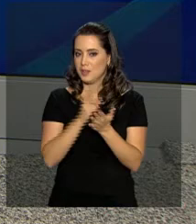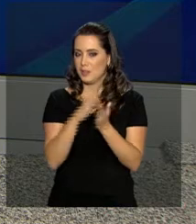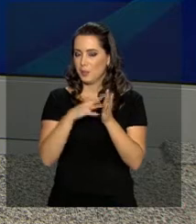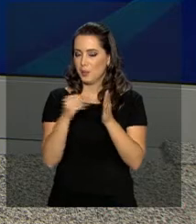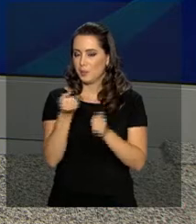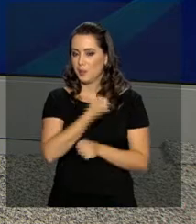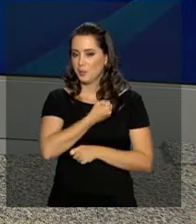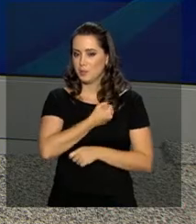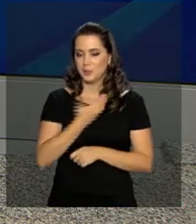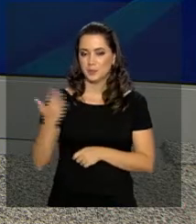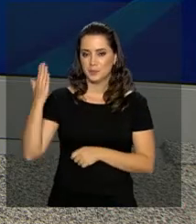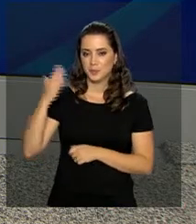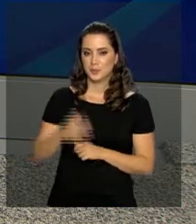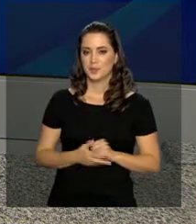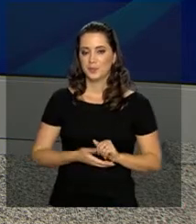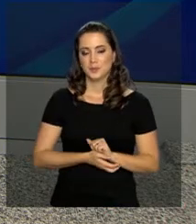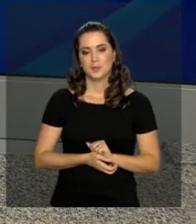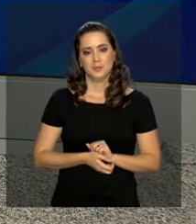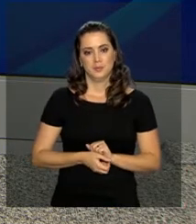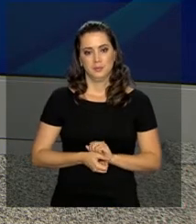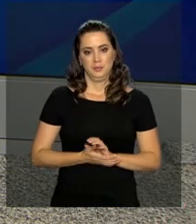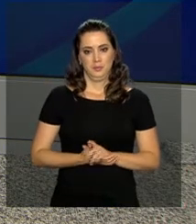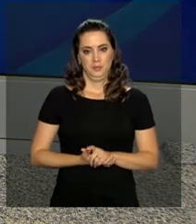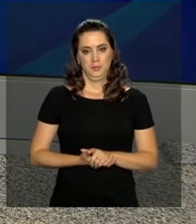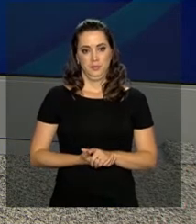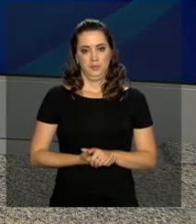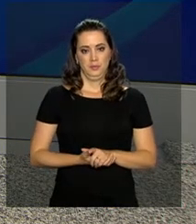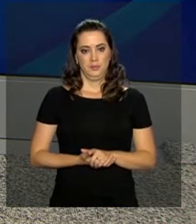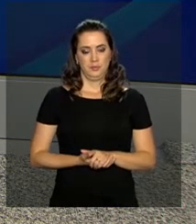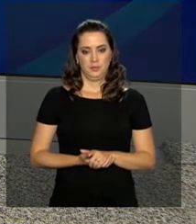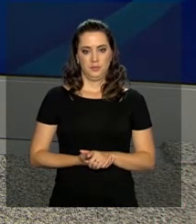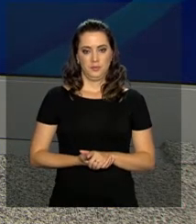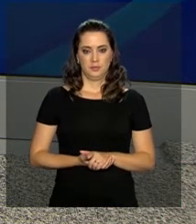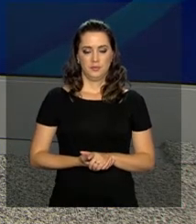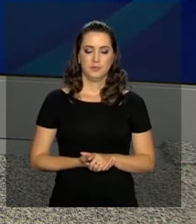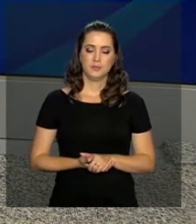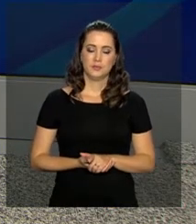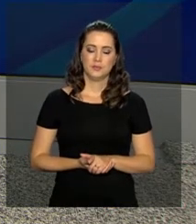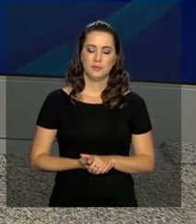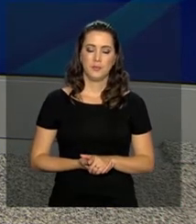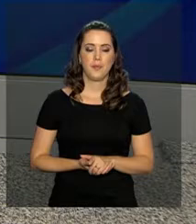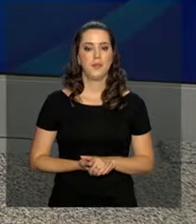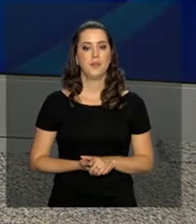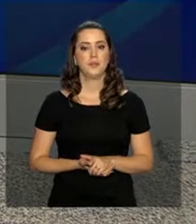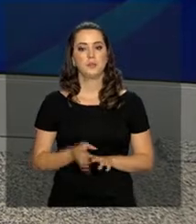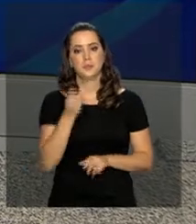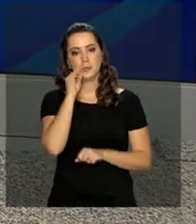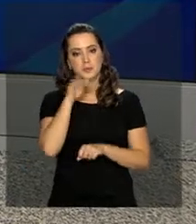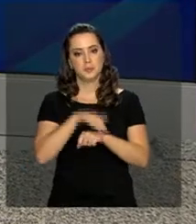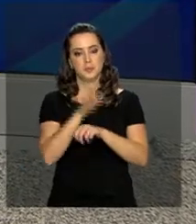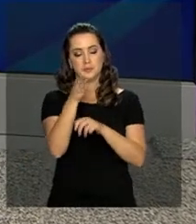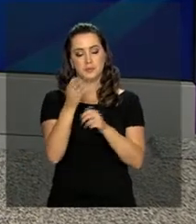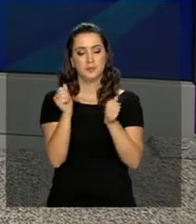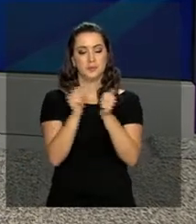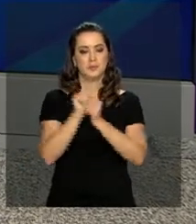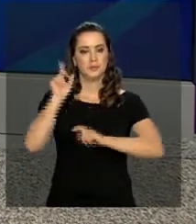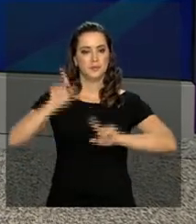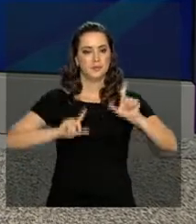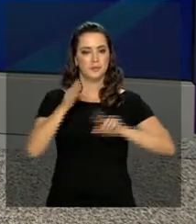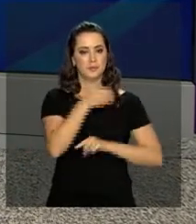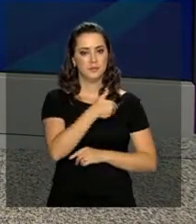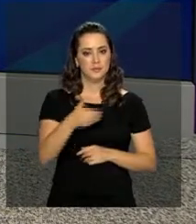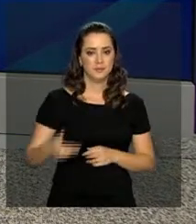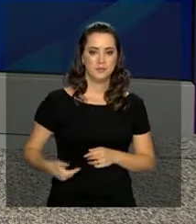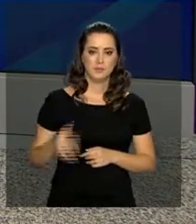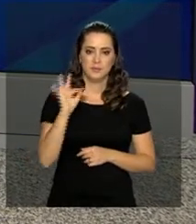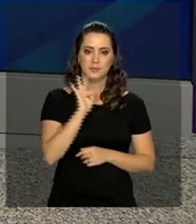aí é 61 9 98 67 87 87 uma boa noite pra você continue com a gente